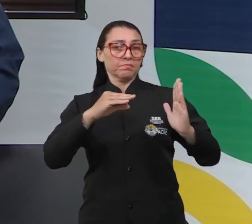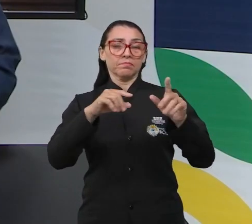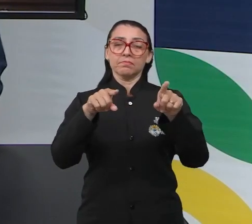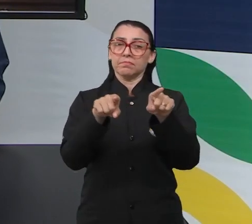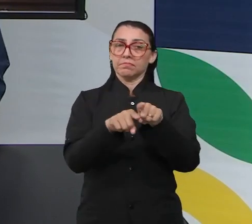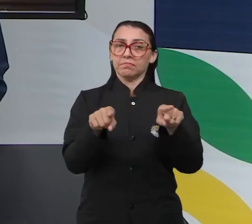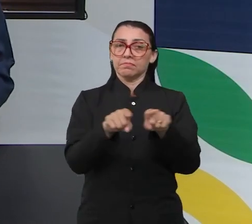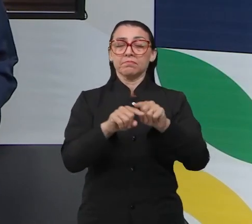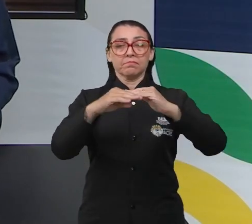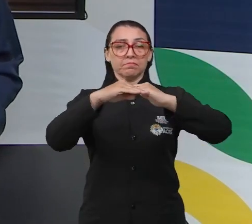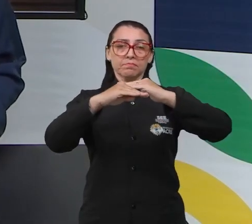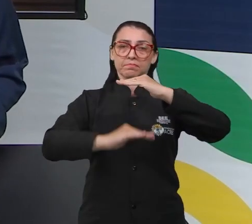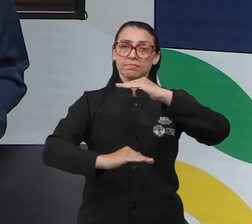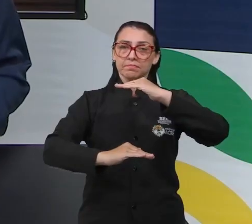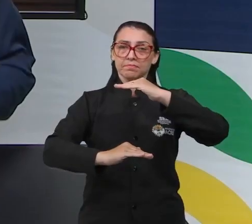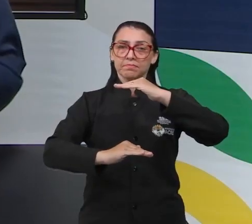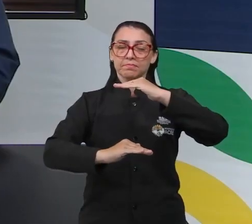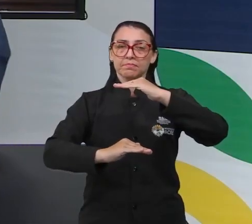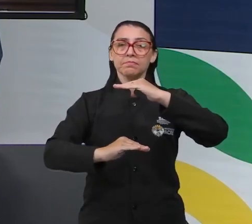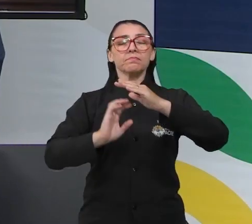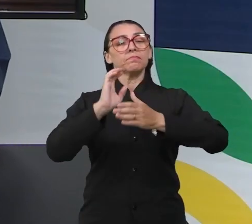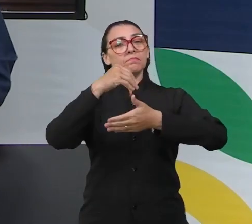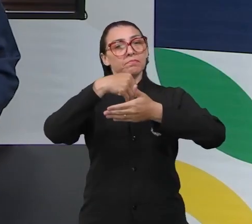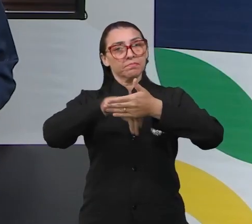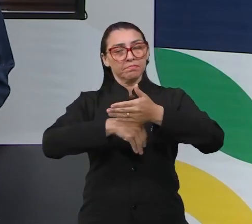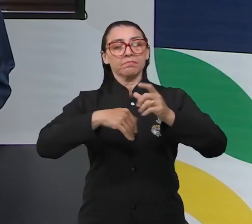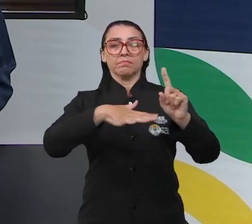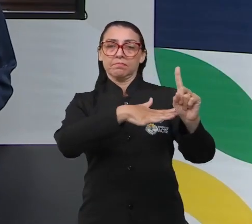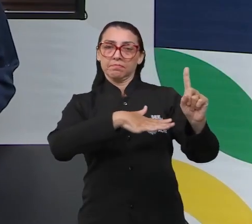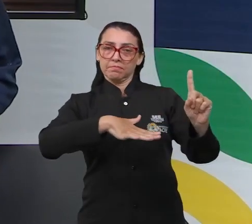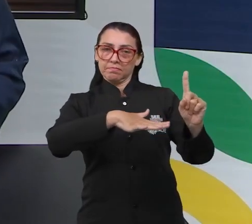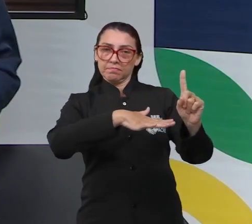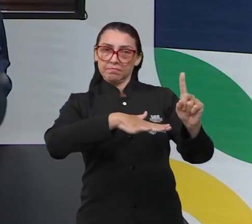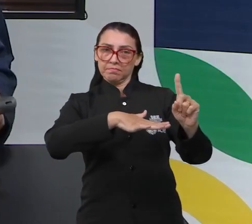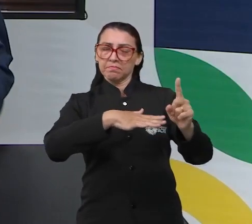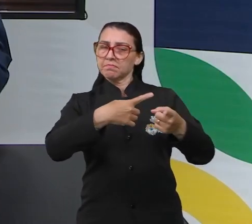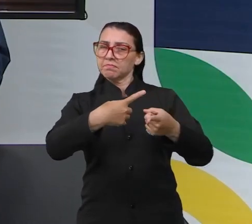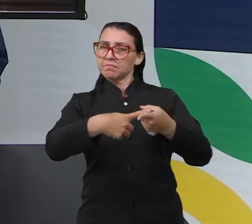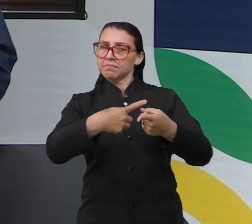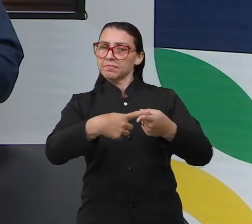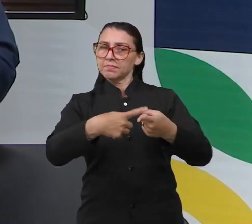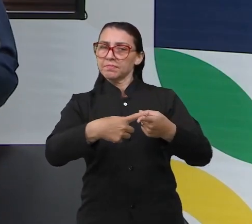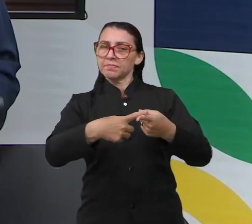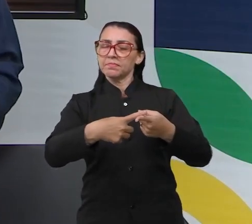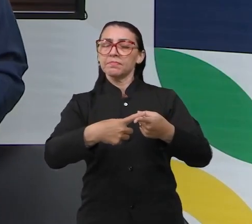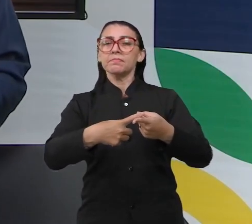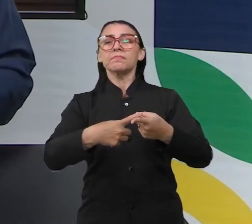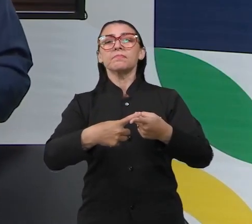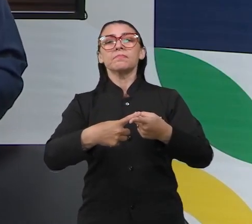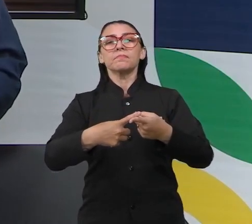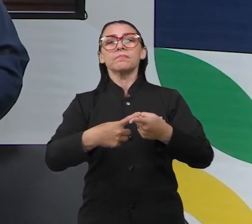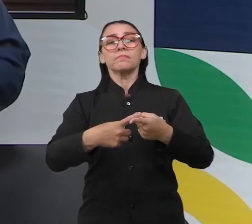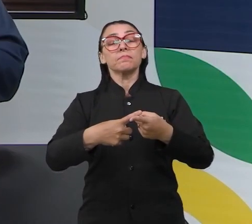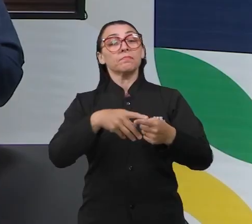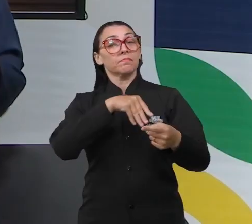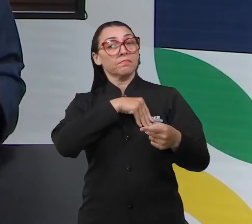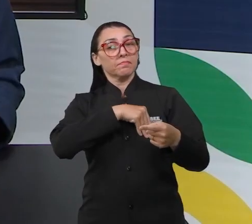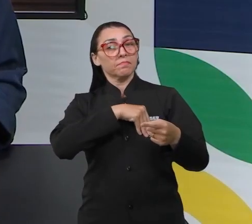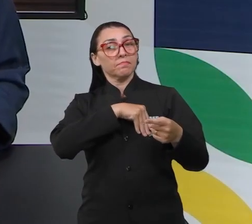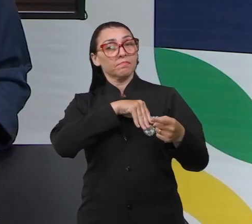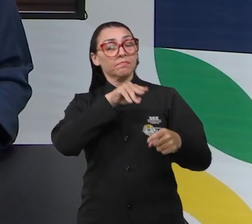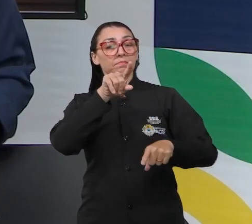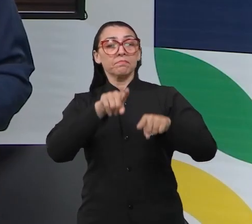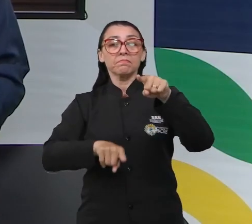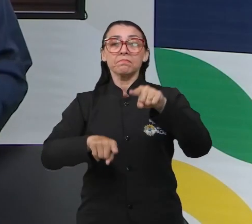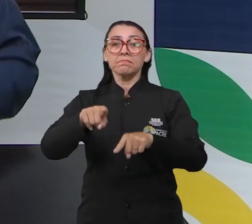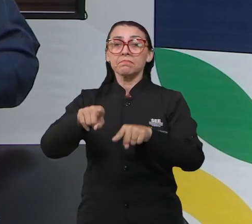também da desigualdade social dentro de uma sociedade. Por quê? Porque, como a gente sabe, a renda varia